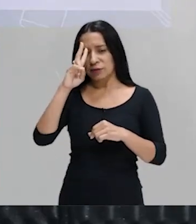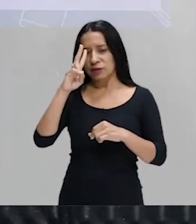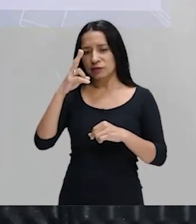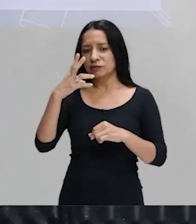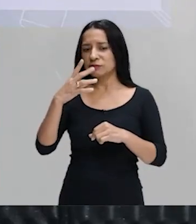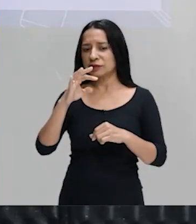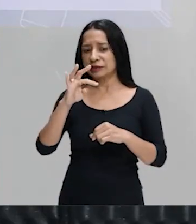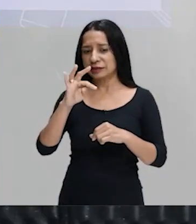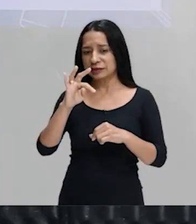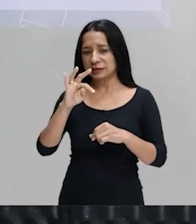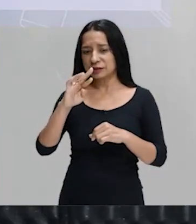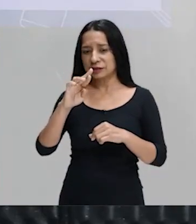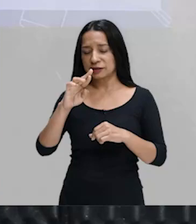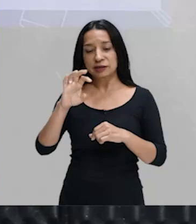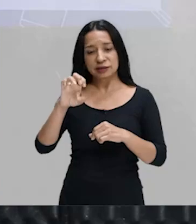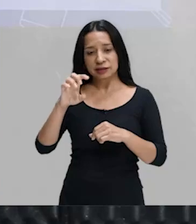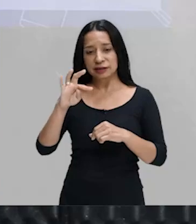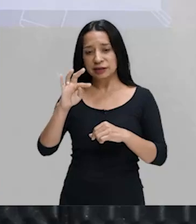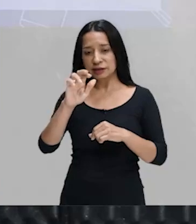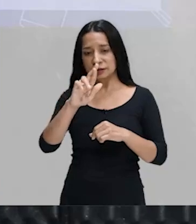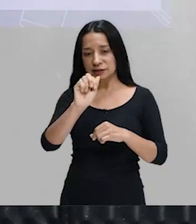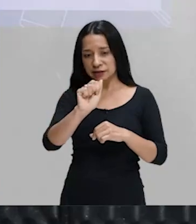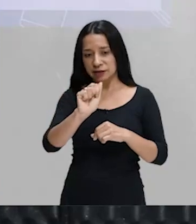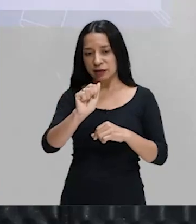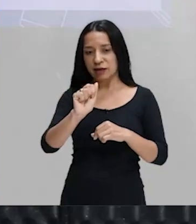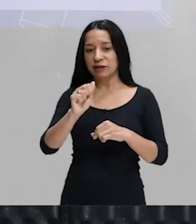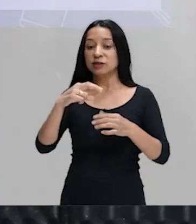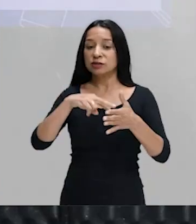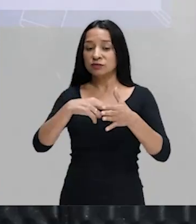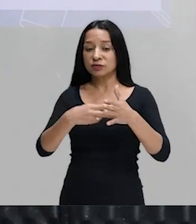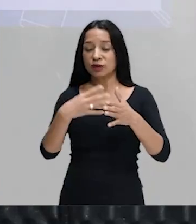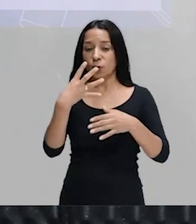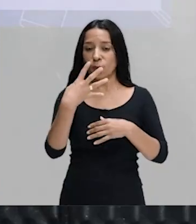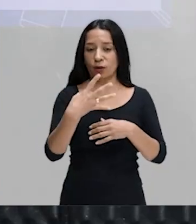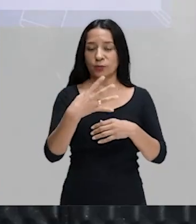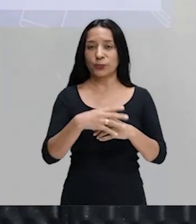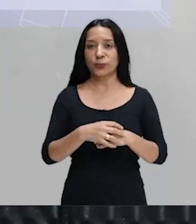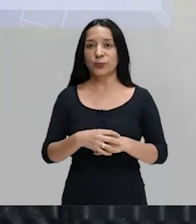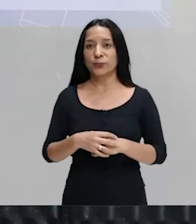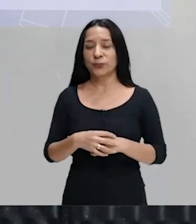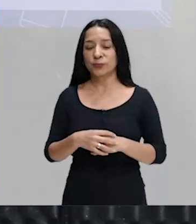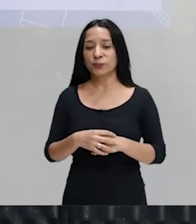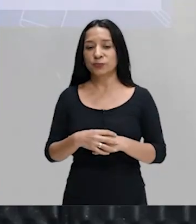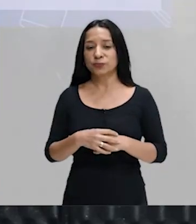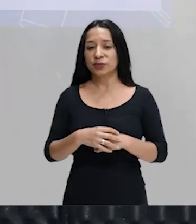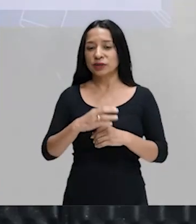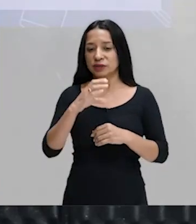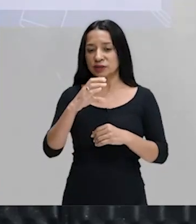títulos mundiais, ele era tetra? Então, 4, ok? C4, H2,